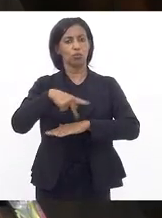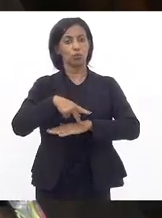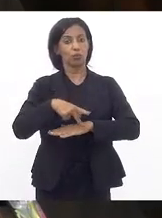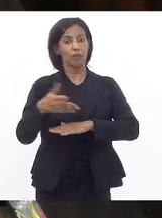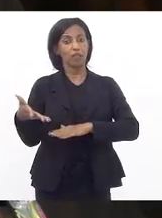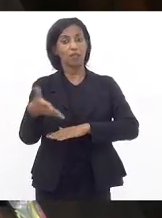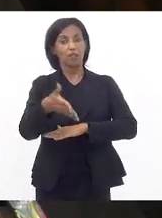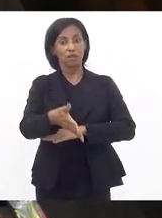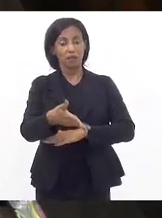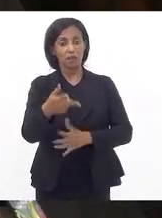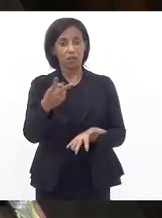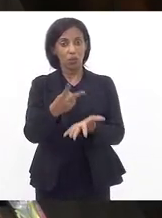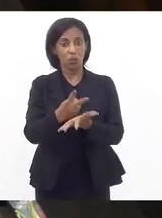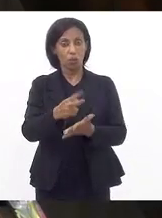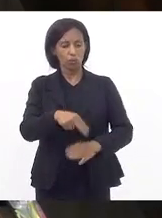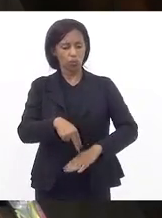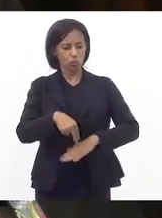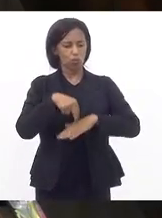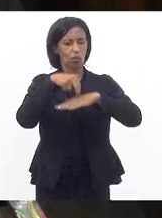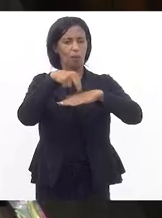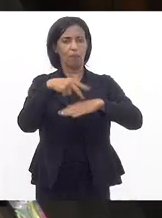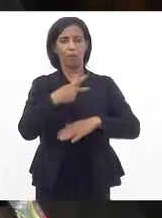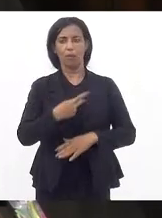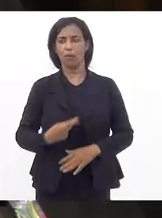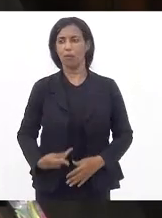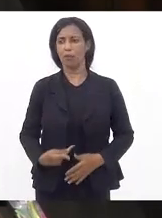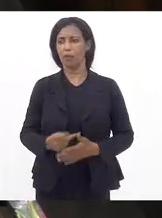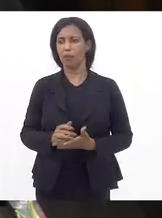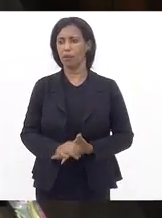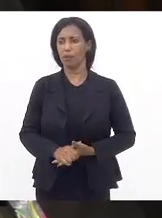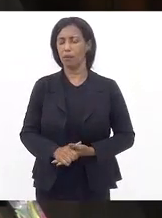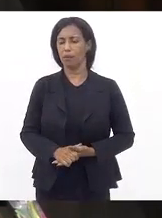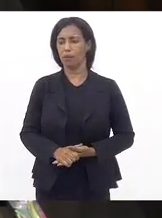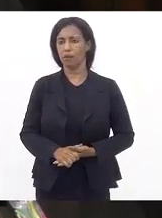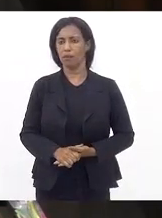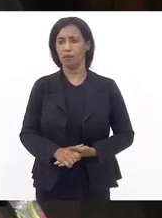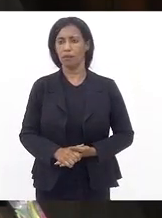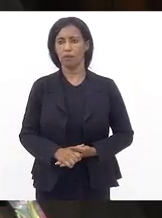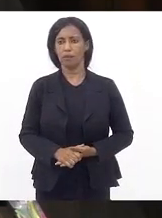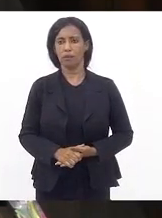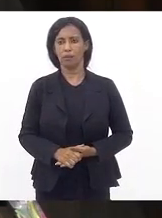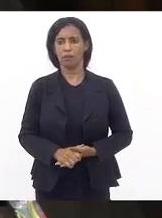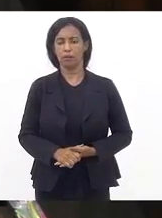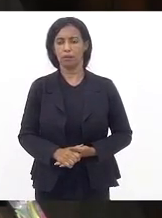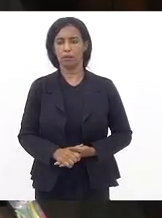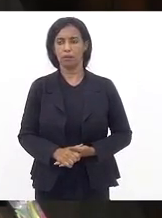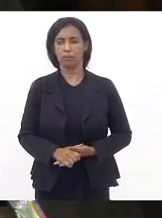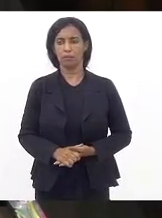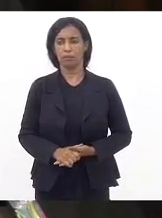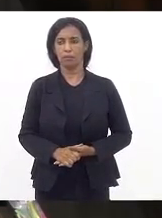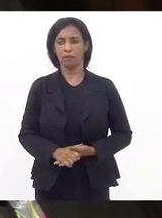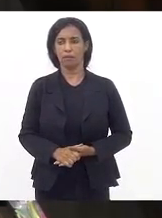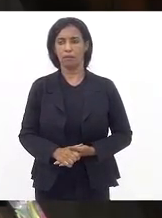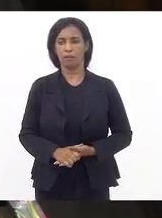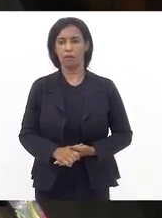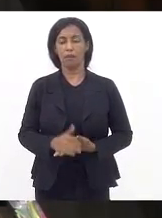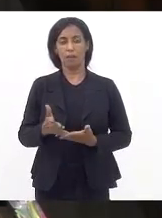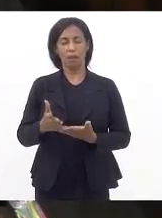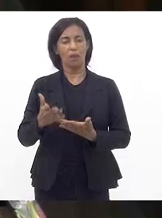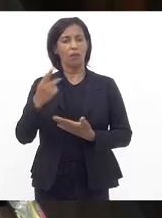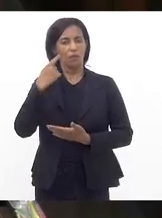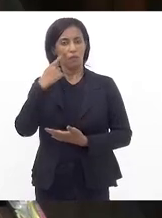país que está sendo respira pelo nosso Presidente da República Jair Messias bolsonaro fica aqui